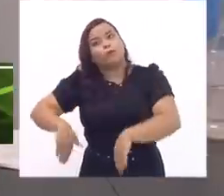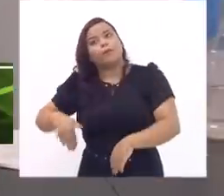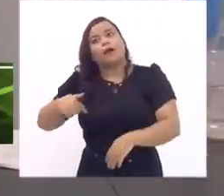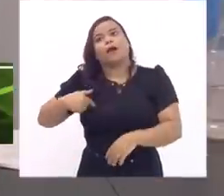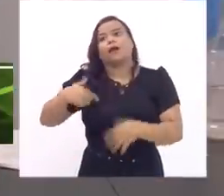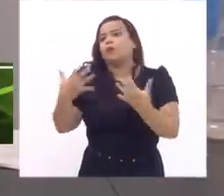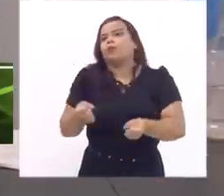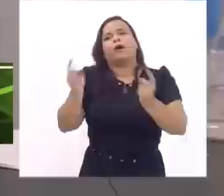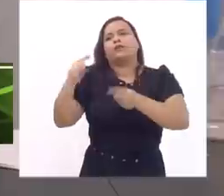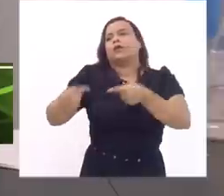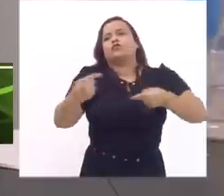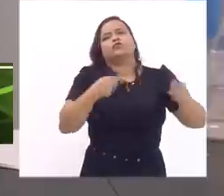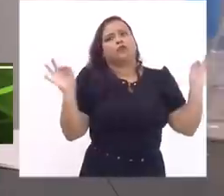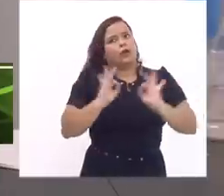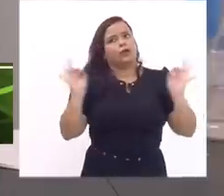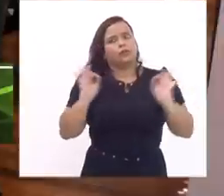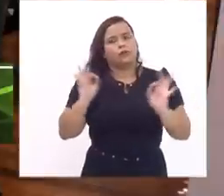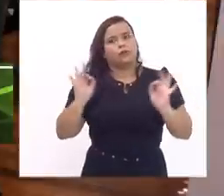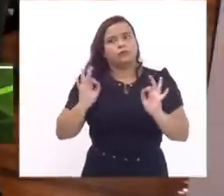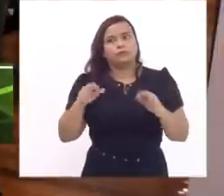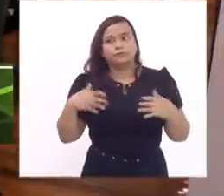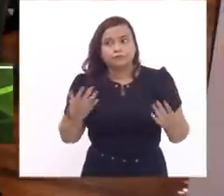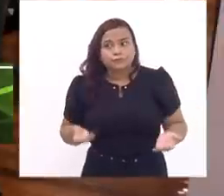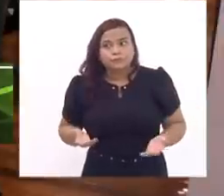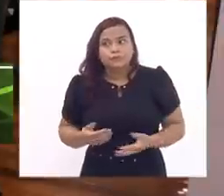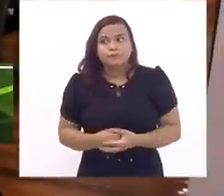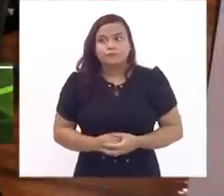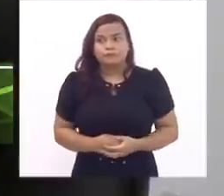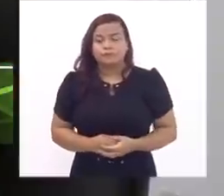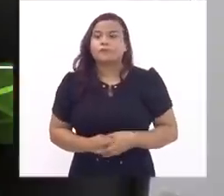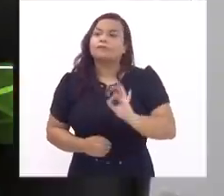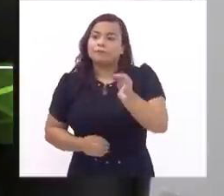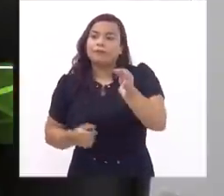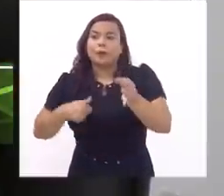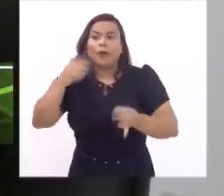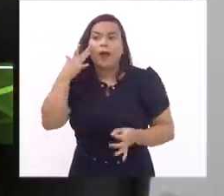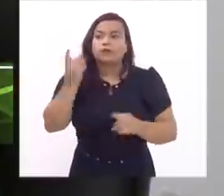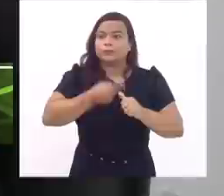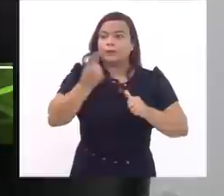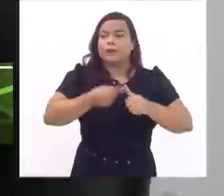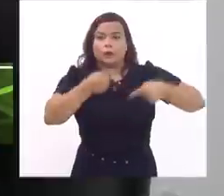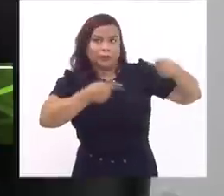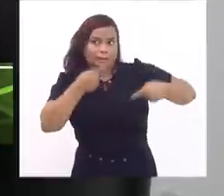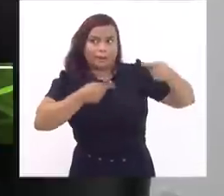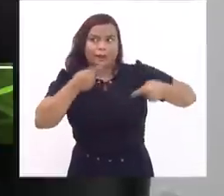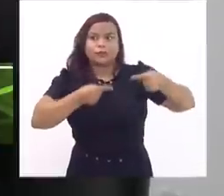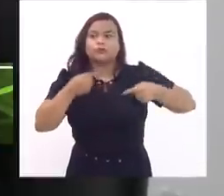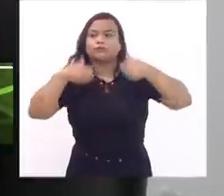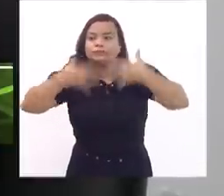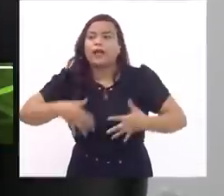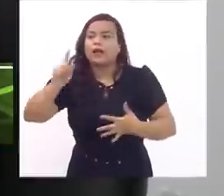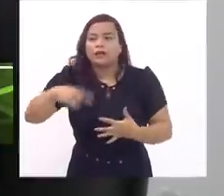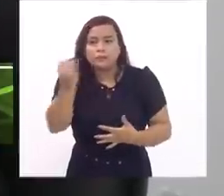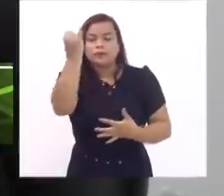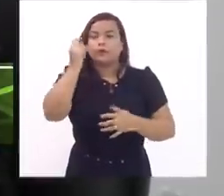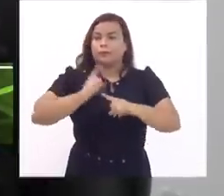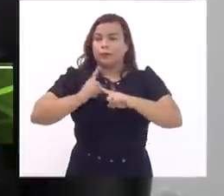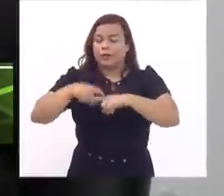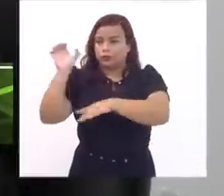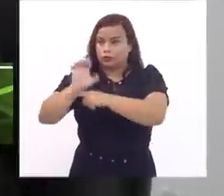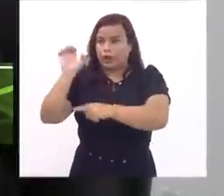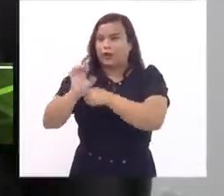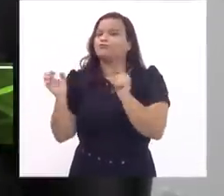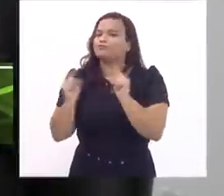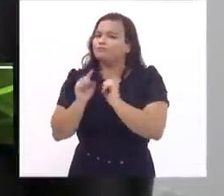vamos discutir, é só para a gente... Eu entendo. Primeiro, eu acho que o debate que traz Vossa Excelência é fundamental para o Estado. Acho que tem